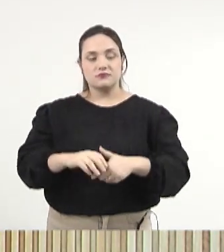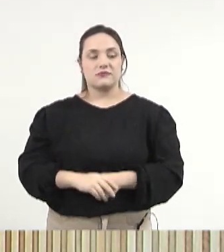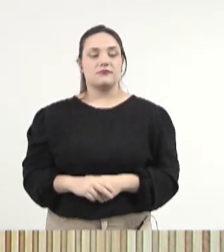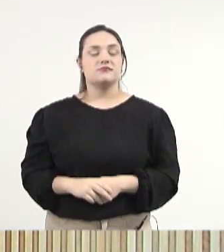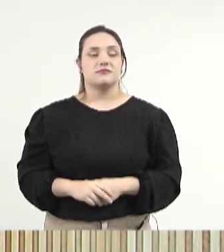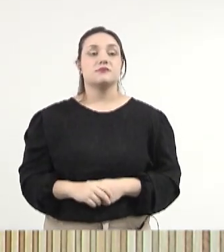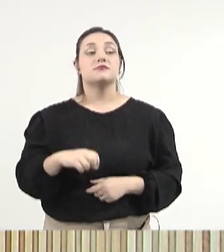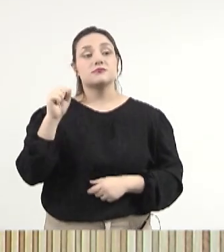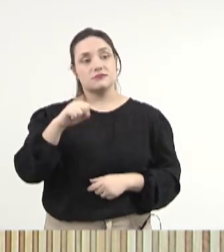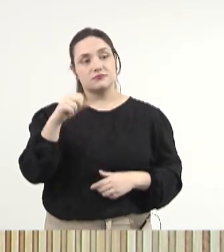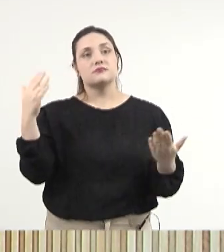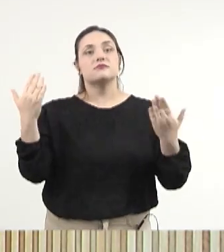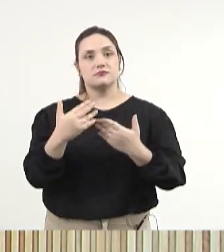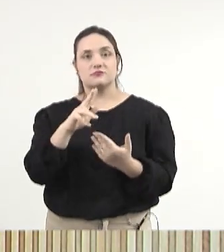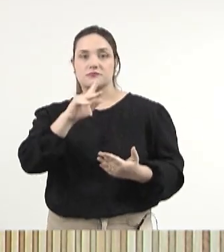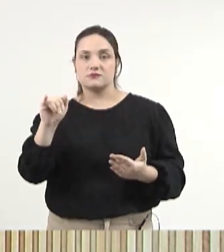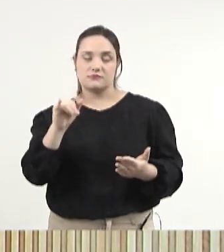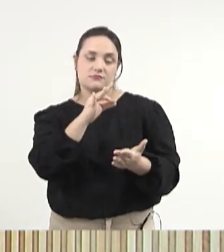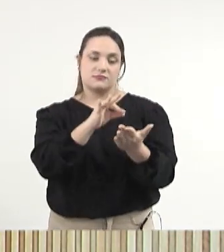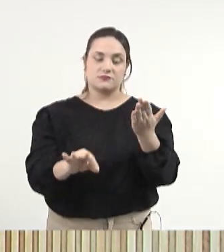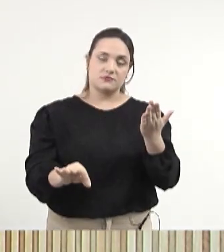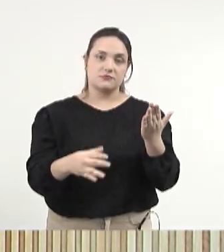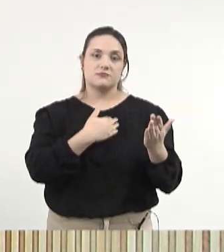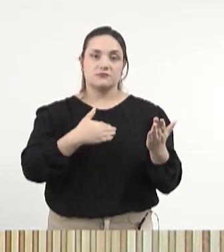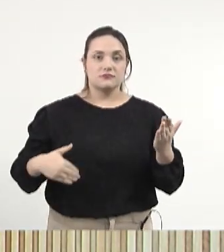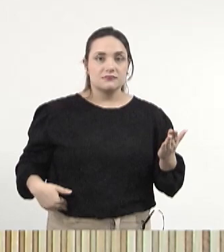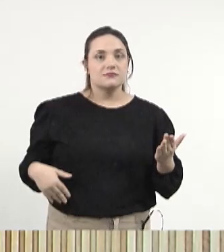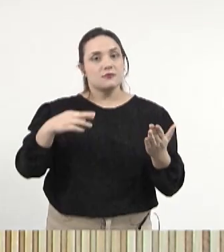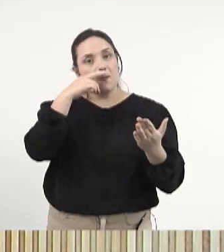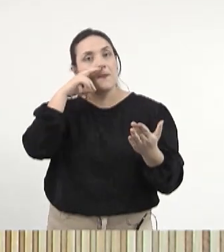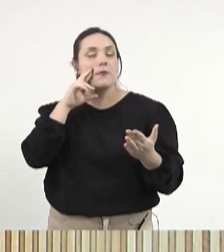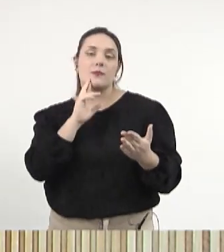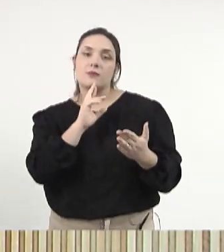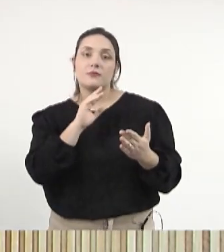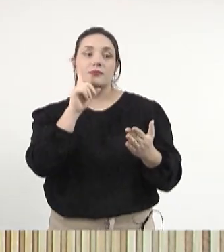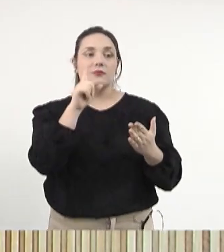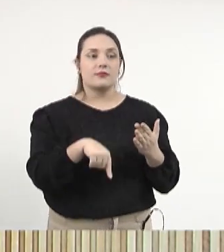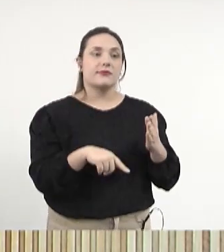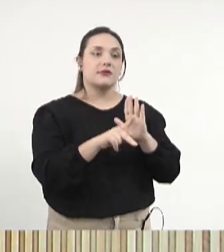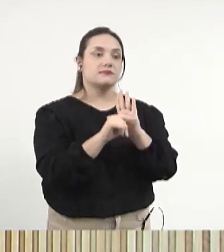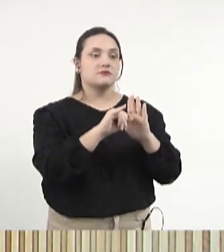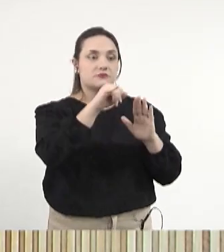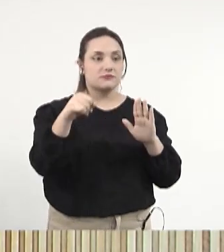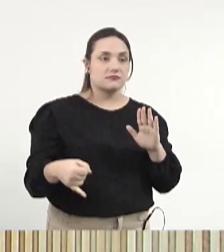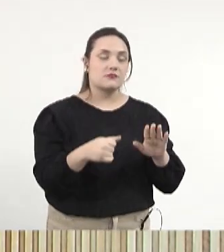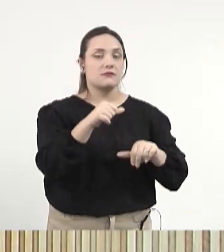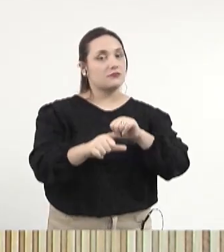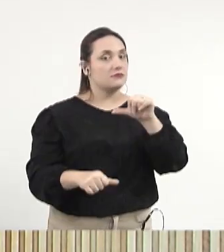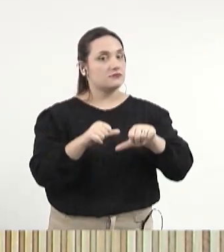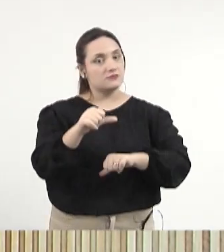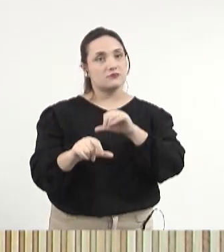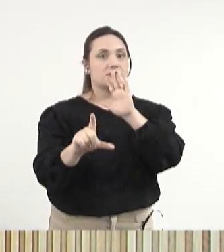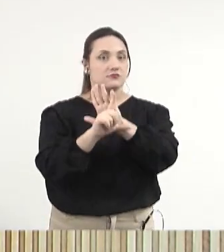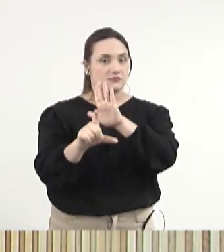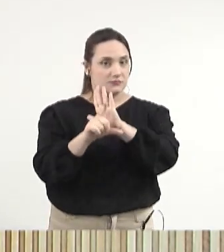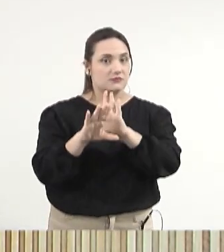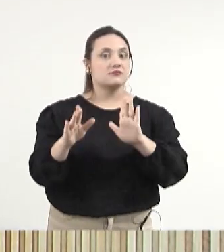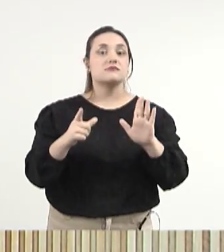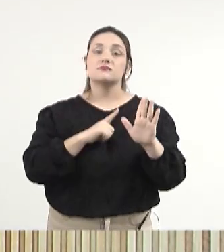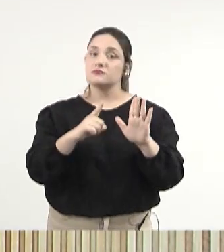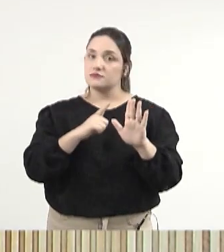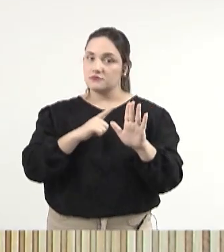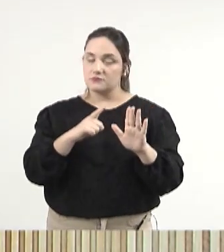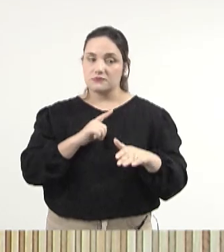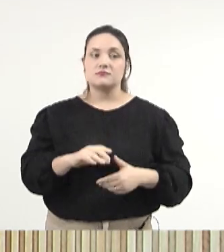agora sim indo para a sanção do governador Eduardo Riedel. Essa é uma lei, esse é um projeto que ele modifica uma lei que já